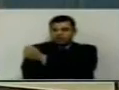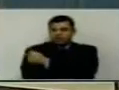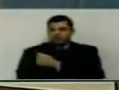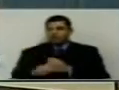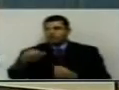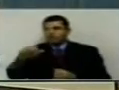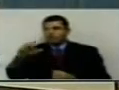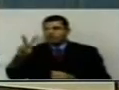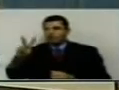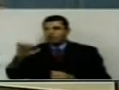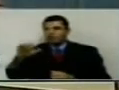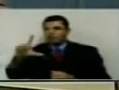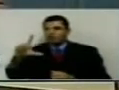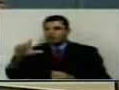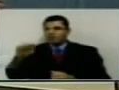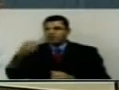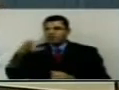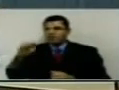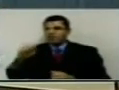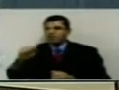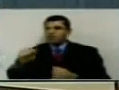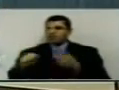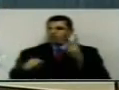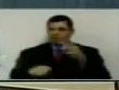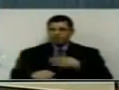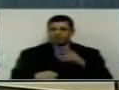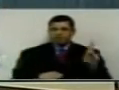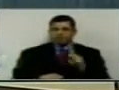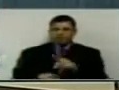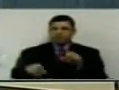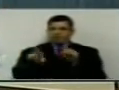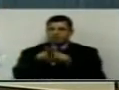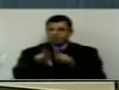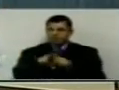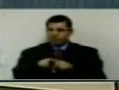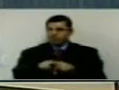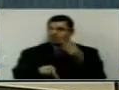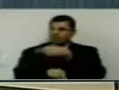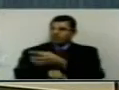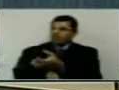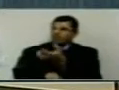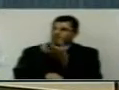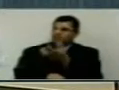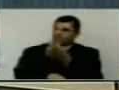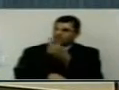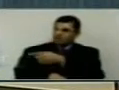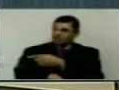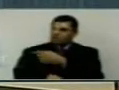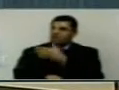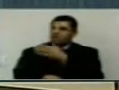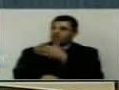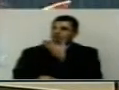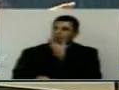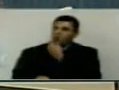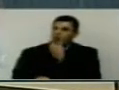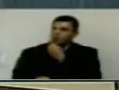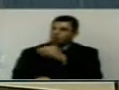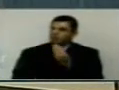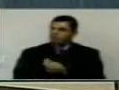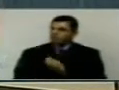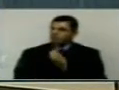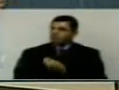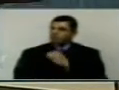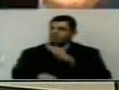Vilaça, que foi meu professor também, aquele garoto que viveu